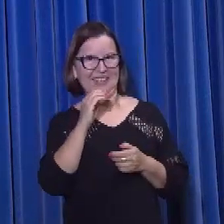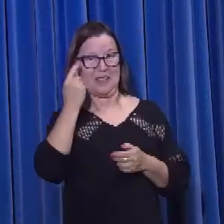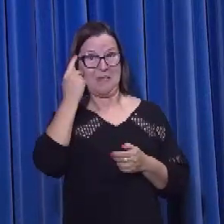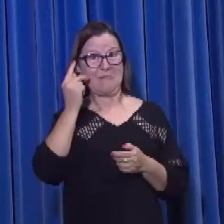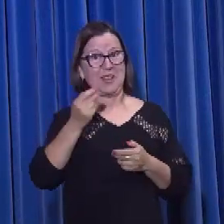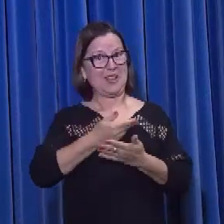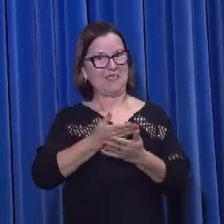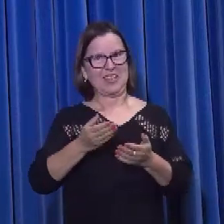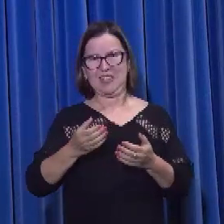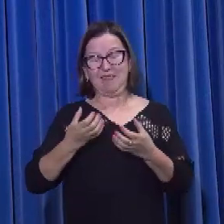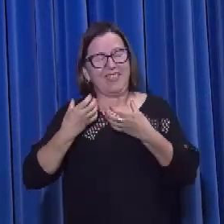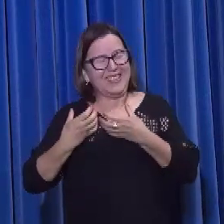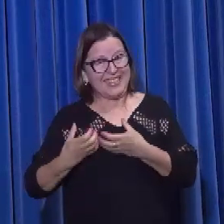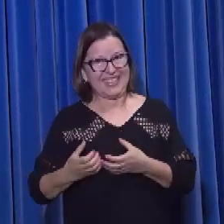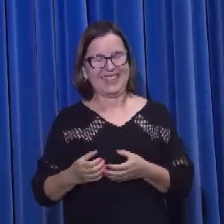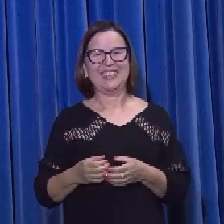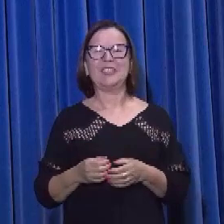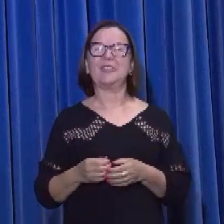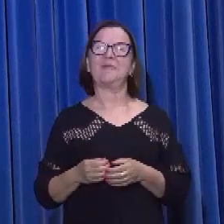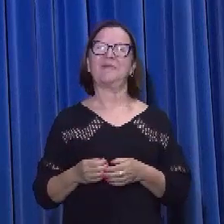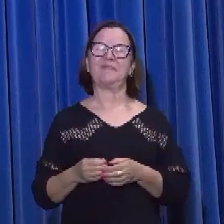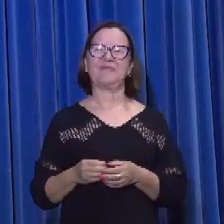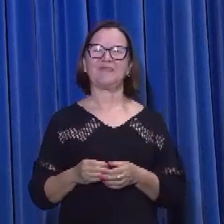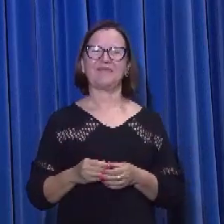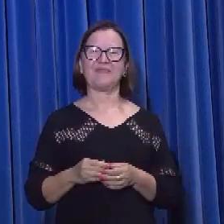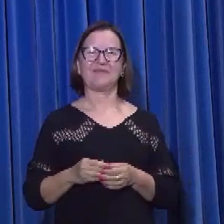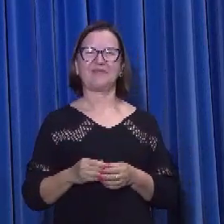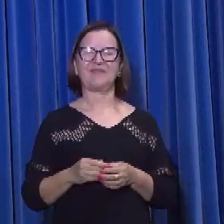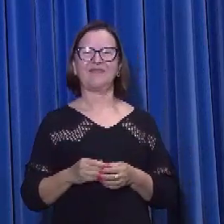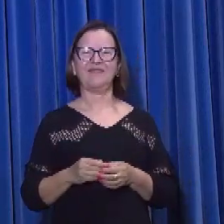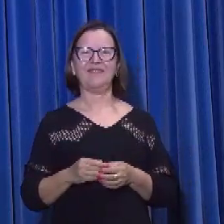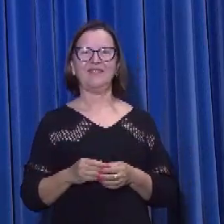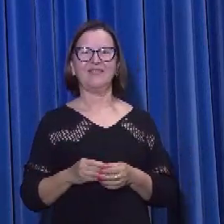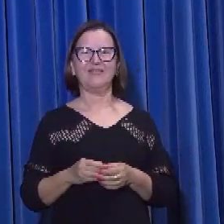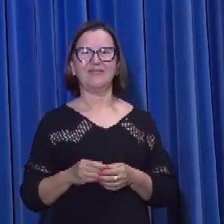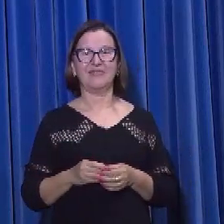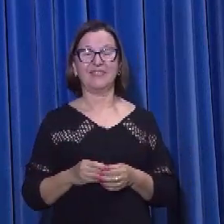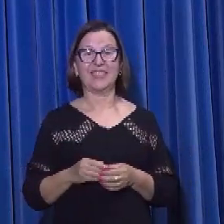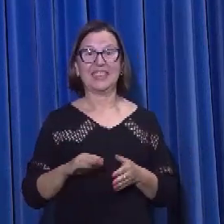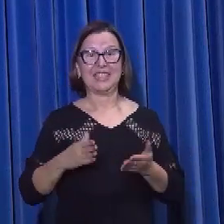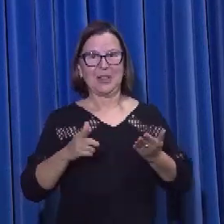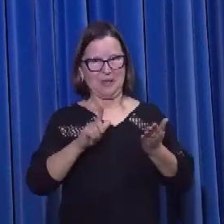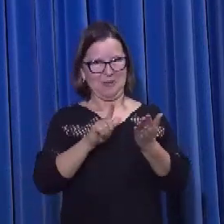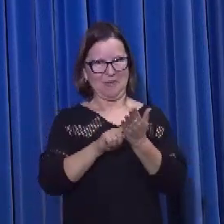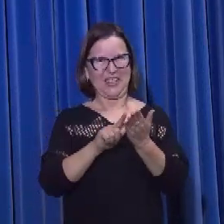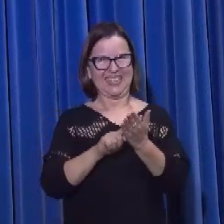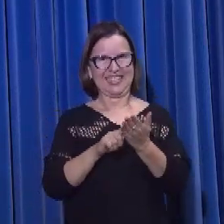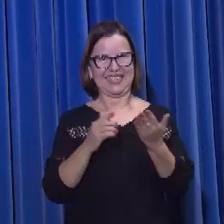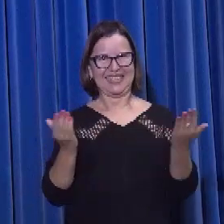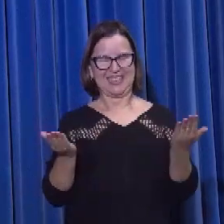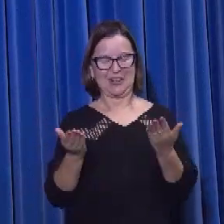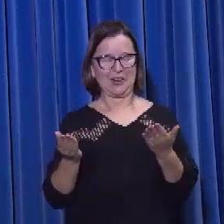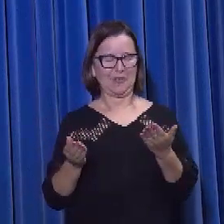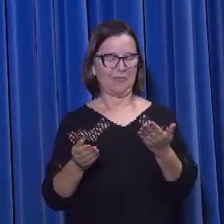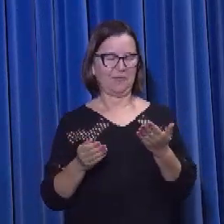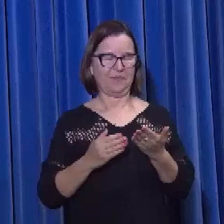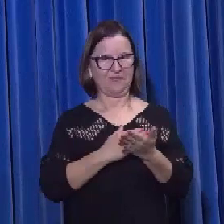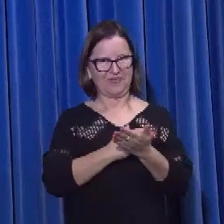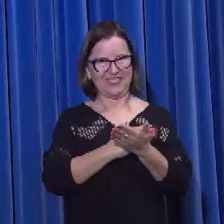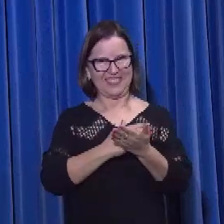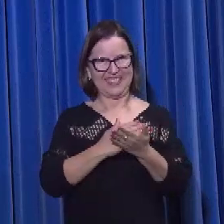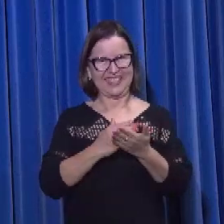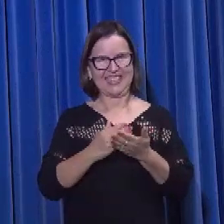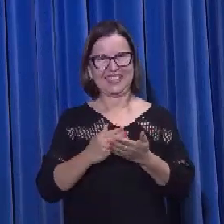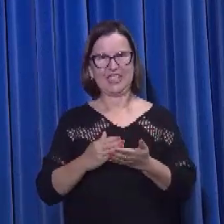si já tem bastante assunto. Então, vamos para o boletim, que diz assim: